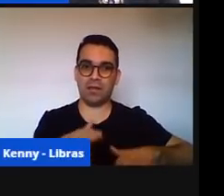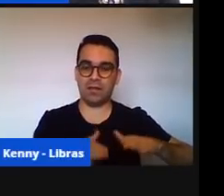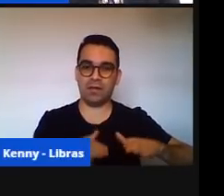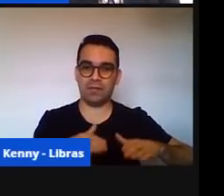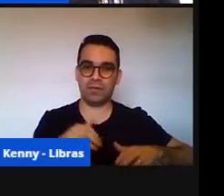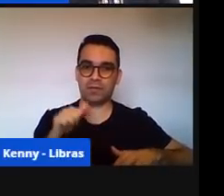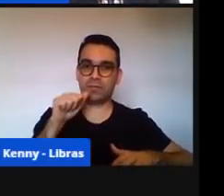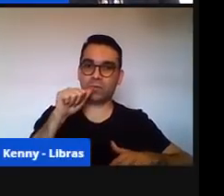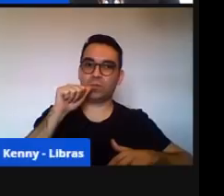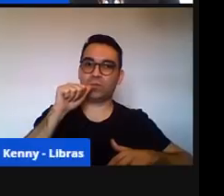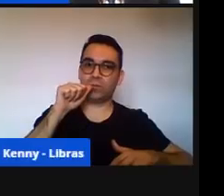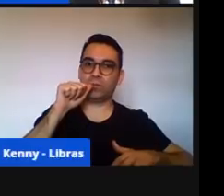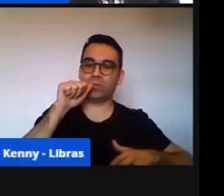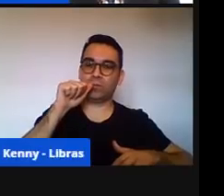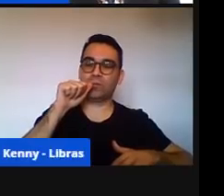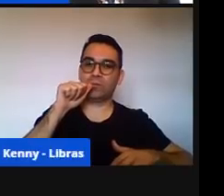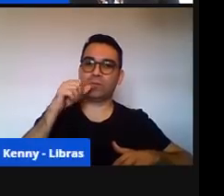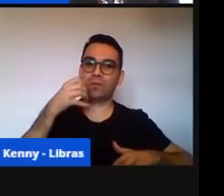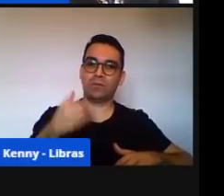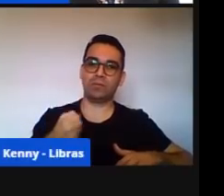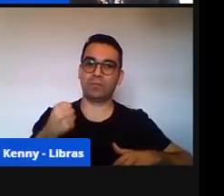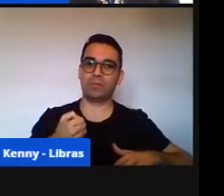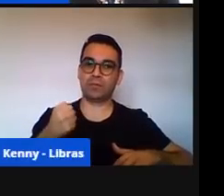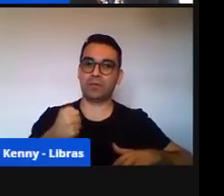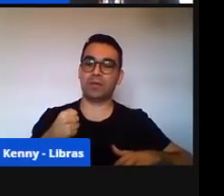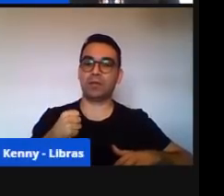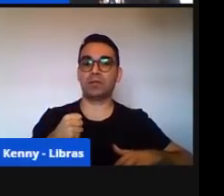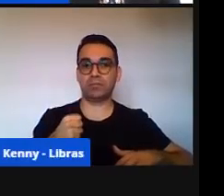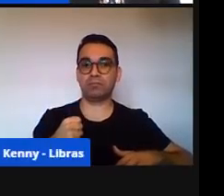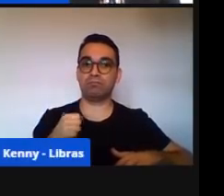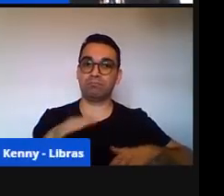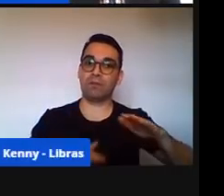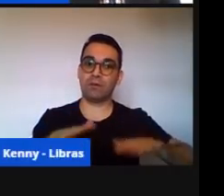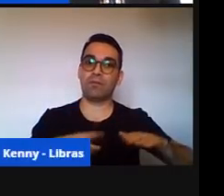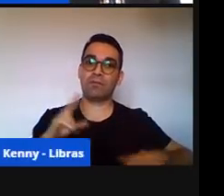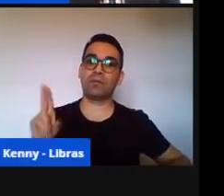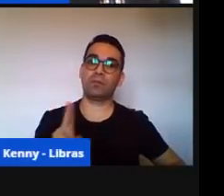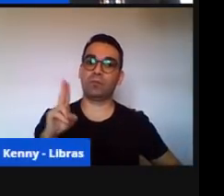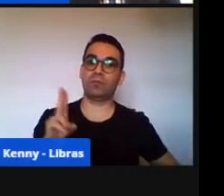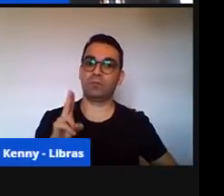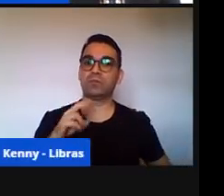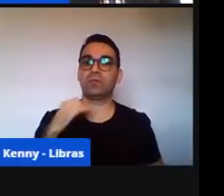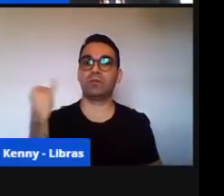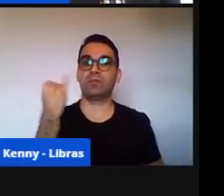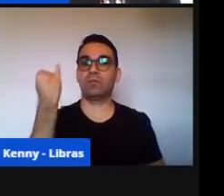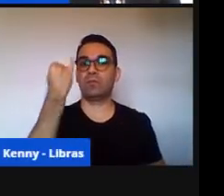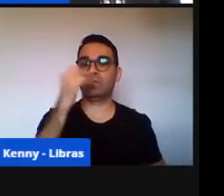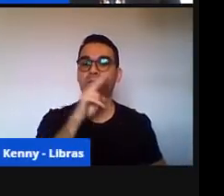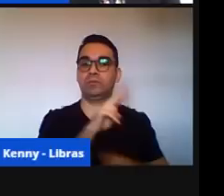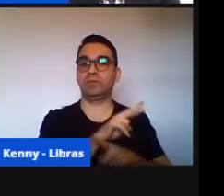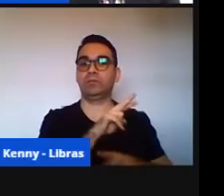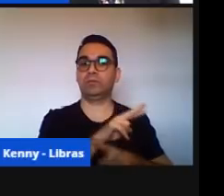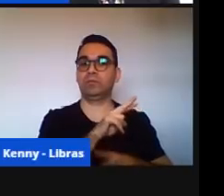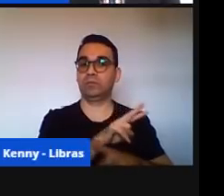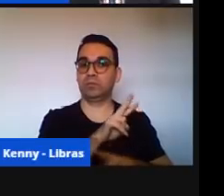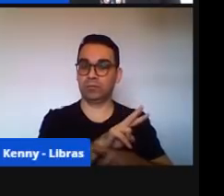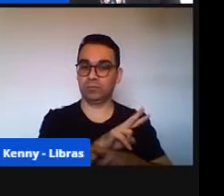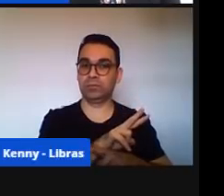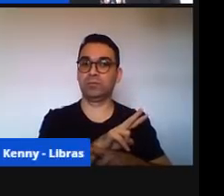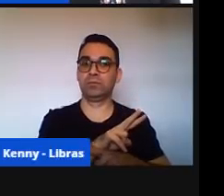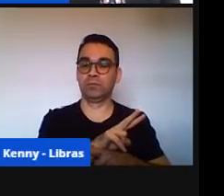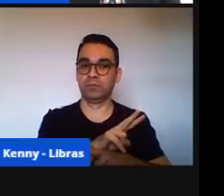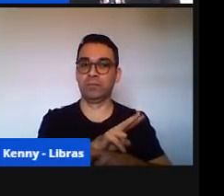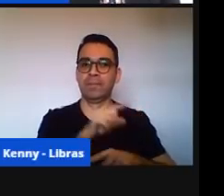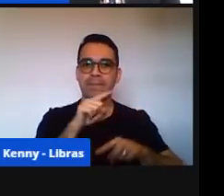usam copinho de transição, chupeta. A gente precisa tomar cuidado com esses itens.